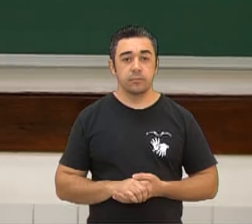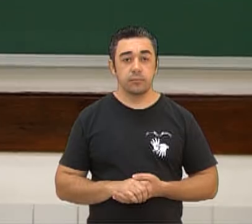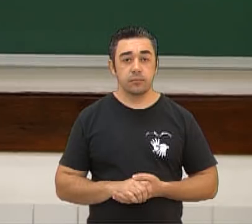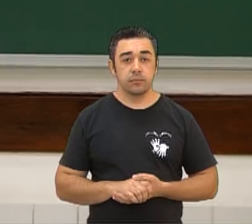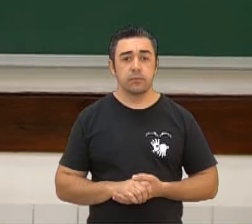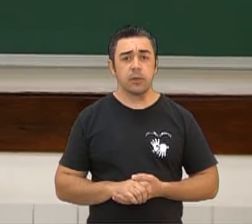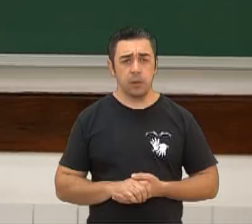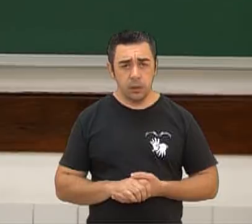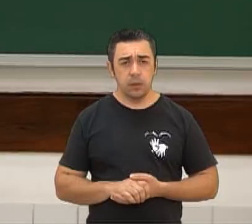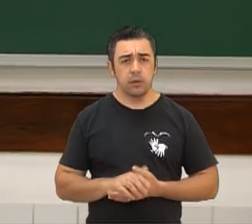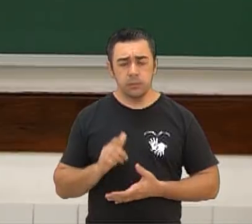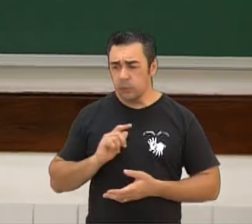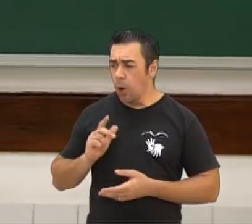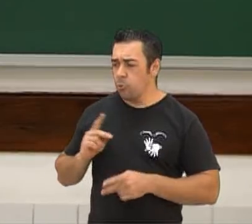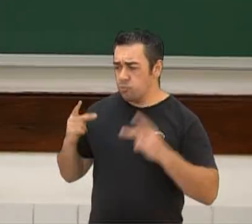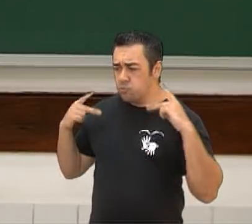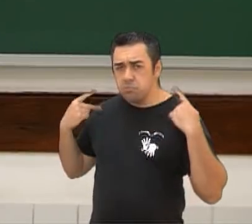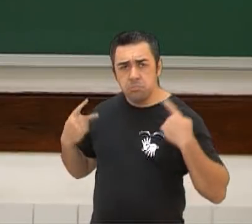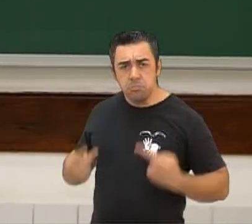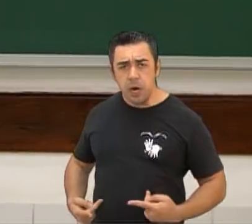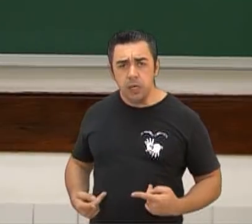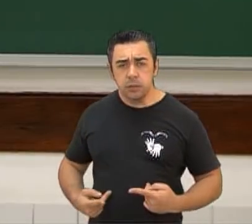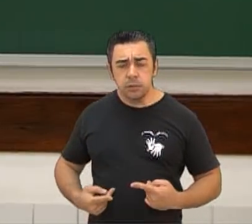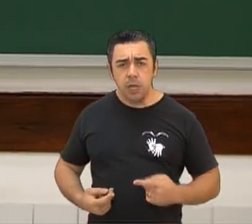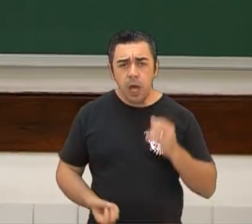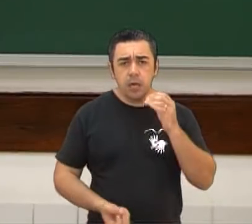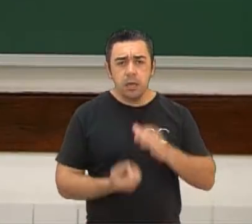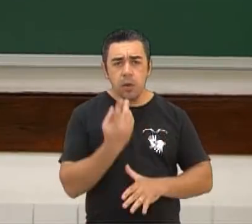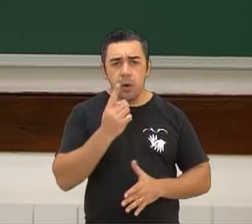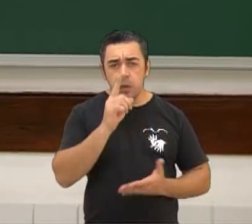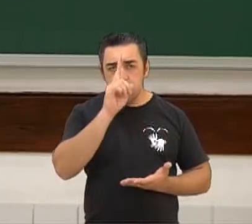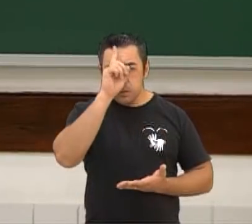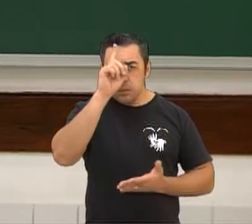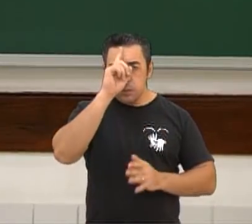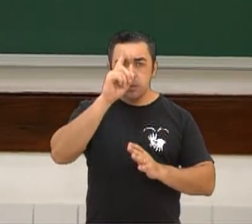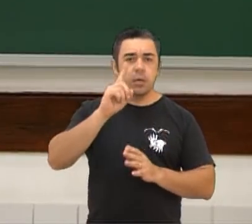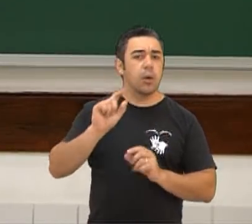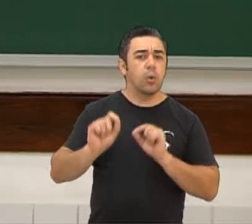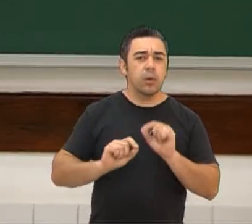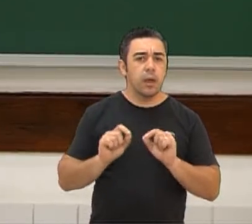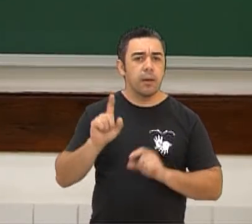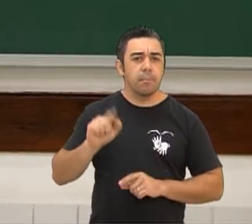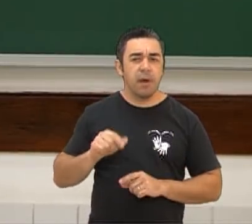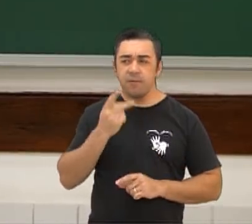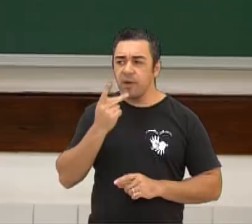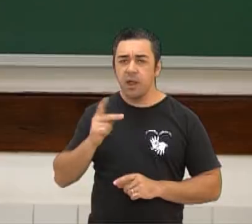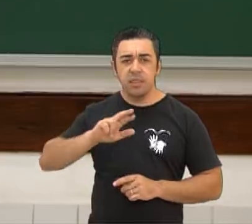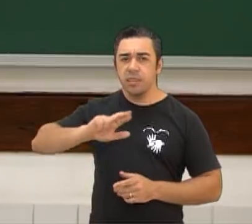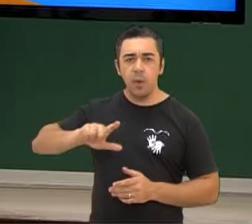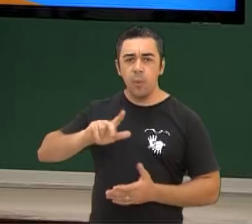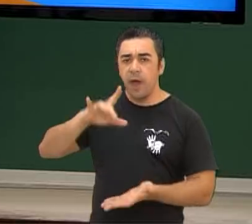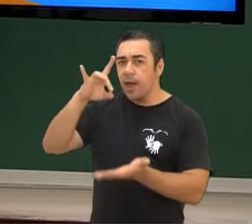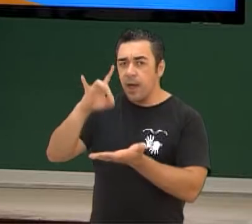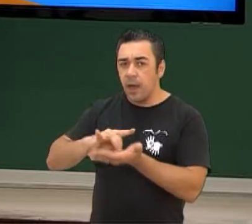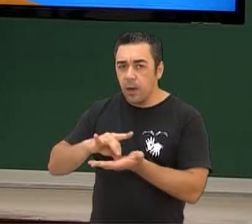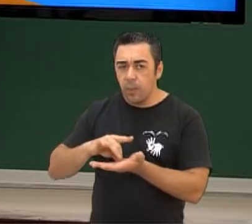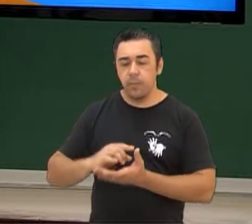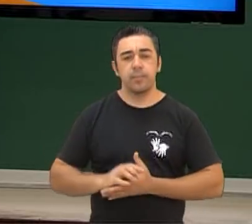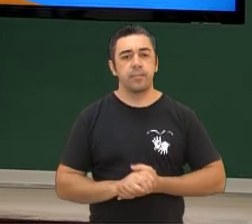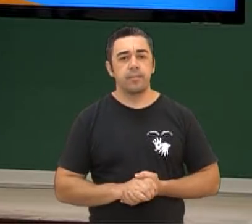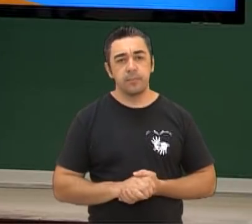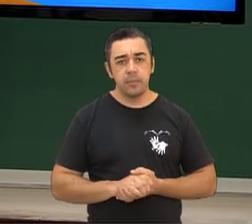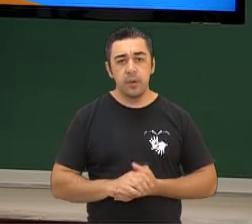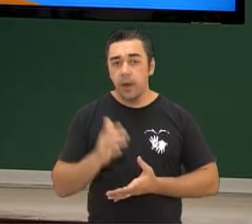A humanidade inventou o ideal para negar o real. Aqueles